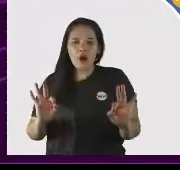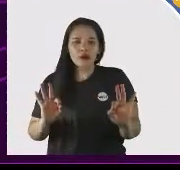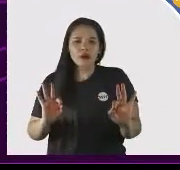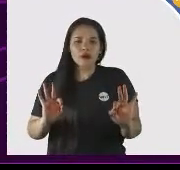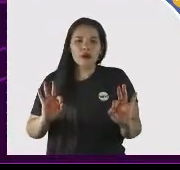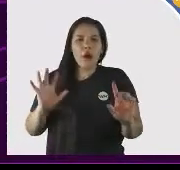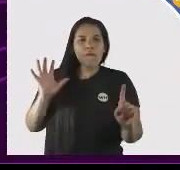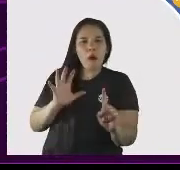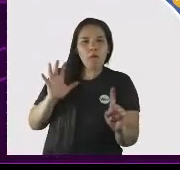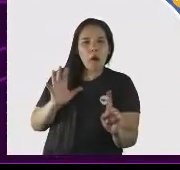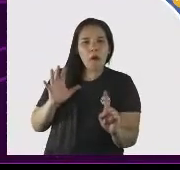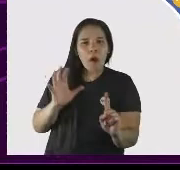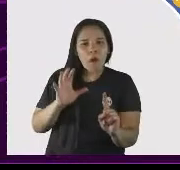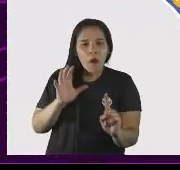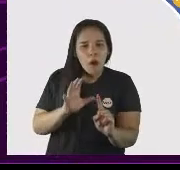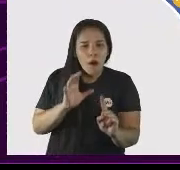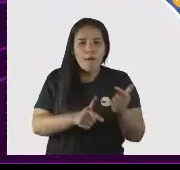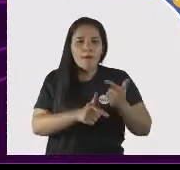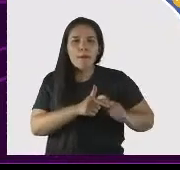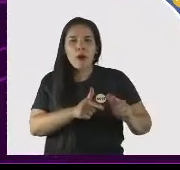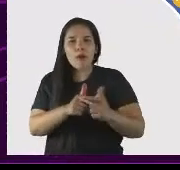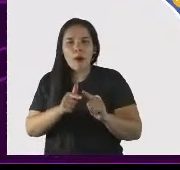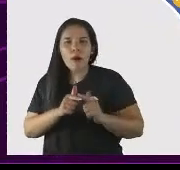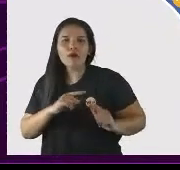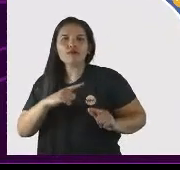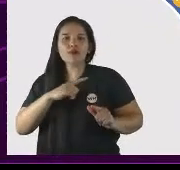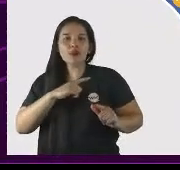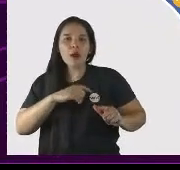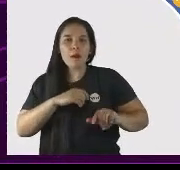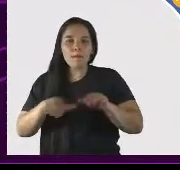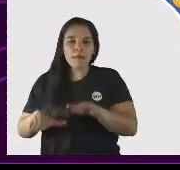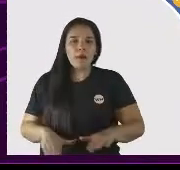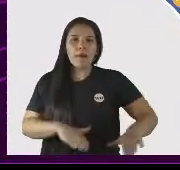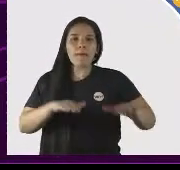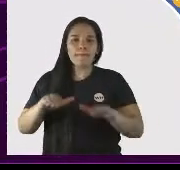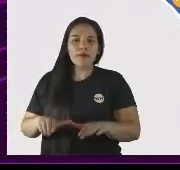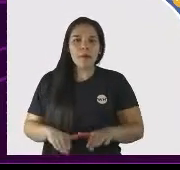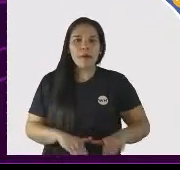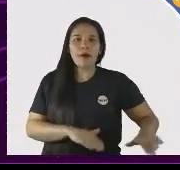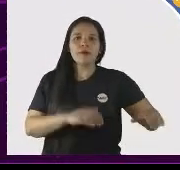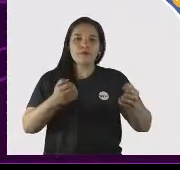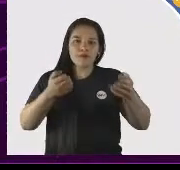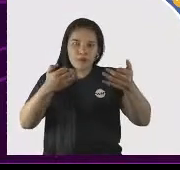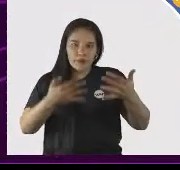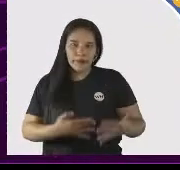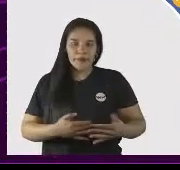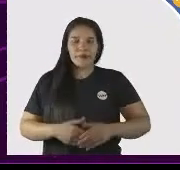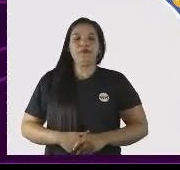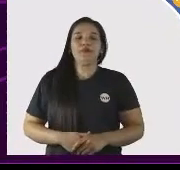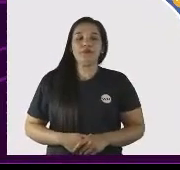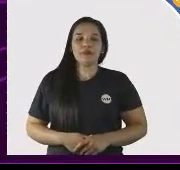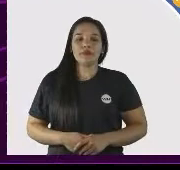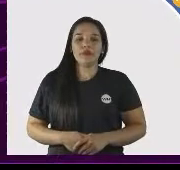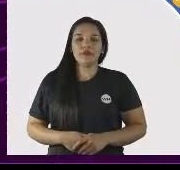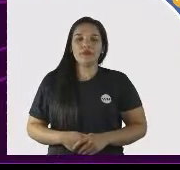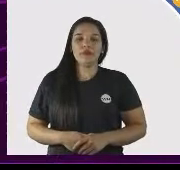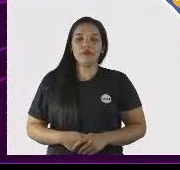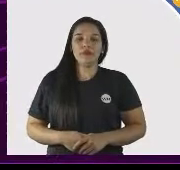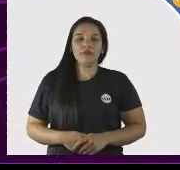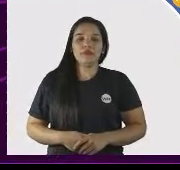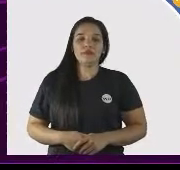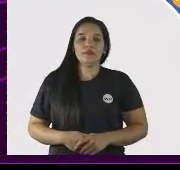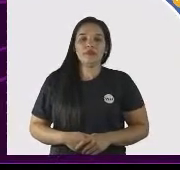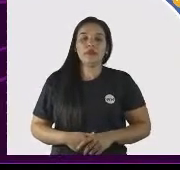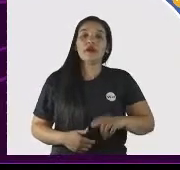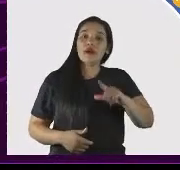influência né dos componentes na produção e vamos vamos vaginal seguinte cenário positivo de que enfim vai ter semicondutor vai